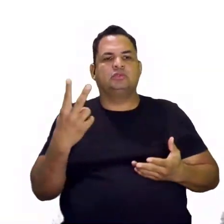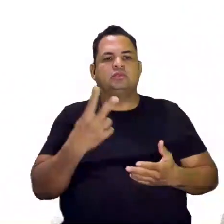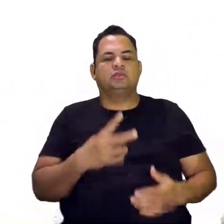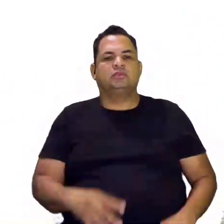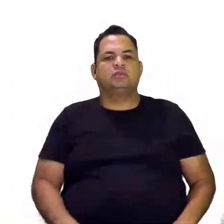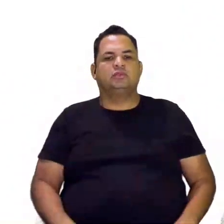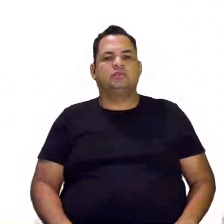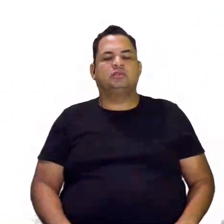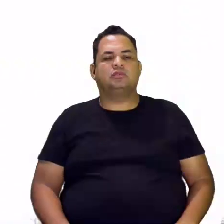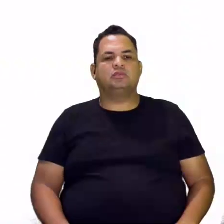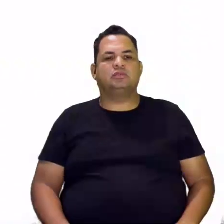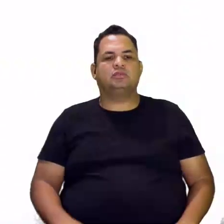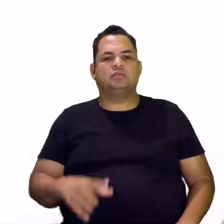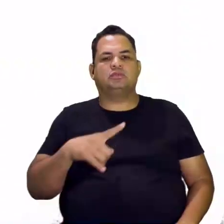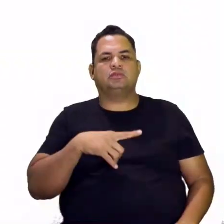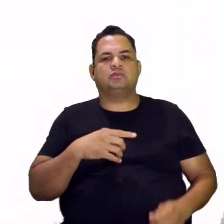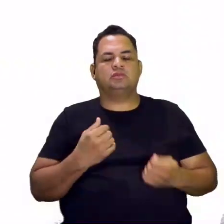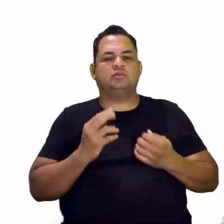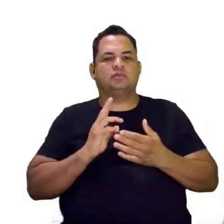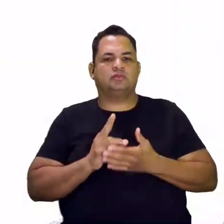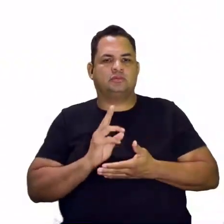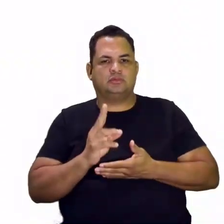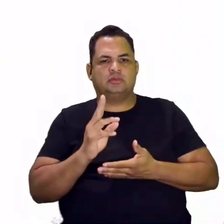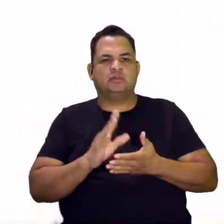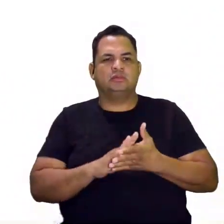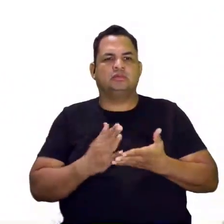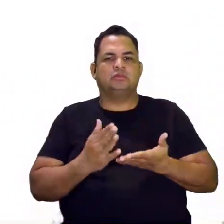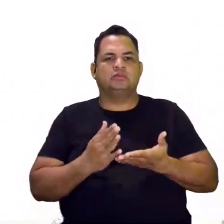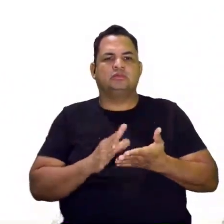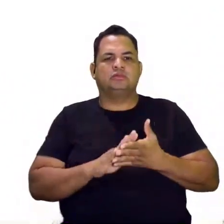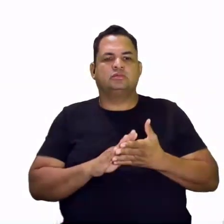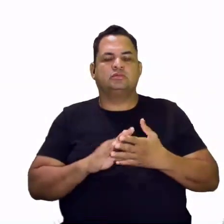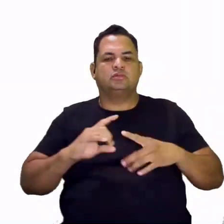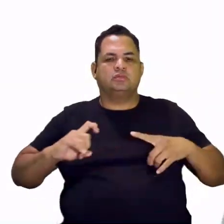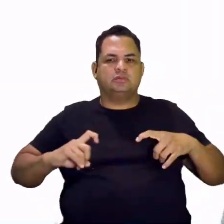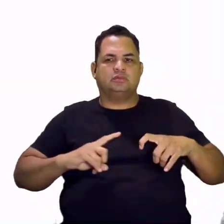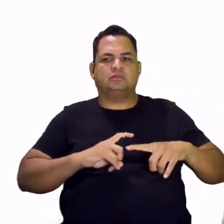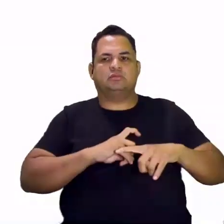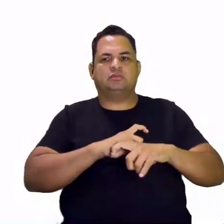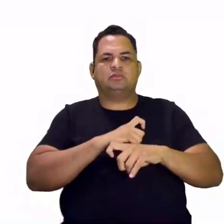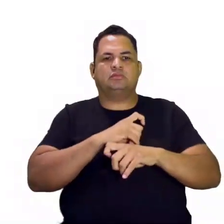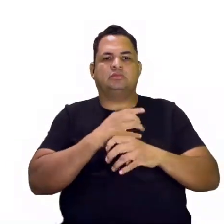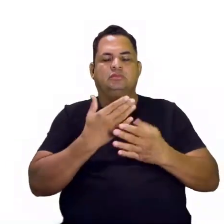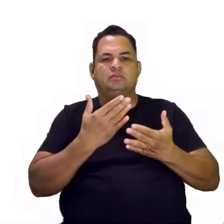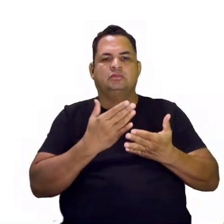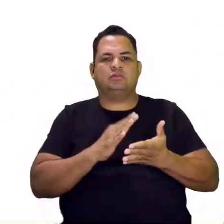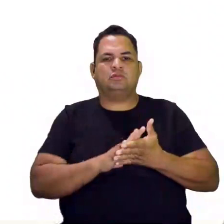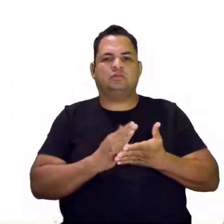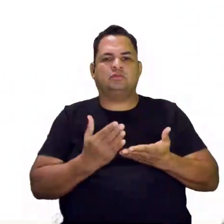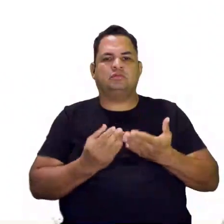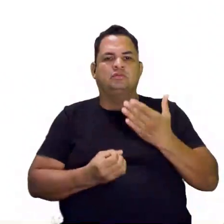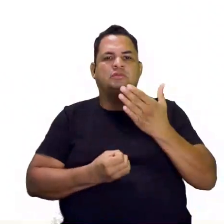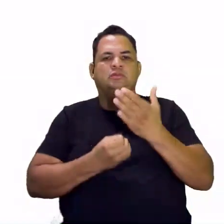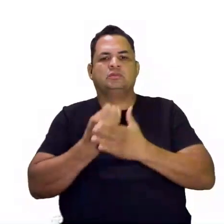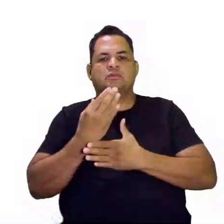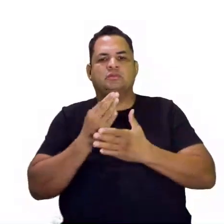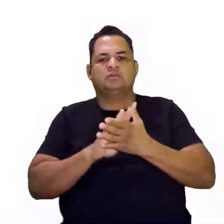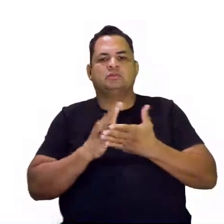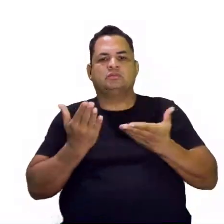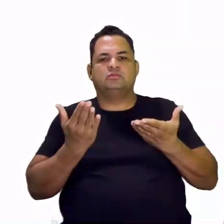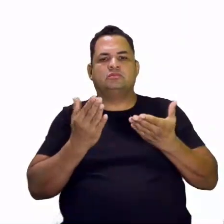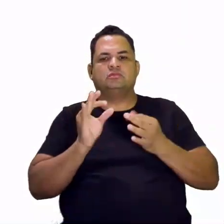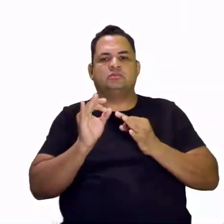ligado. Teria se perpetuado e essas bactérias teriam dado origem às